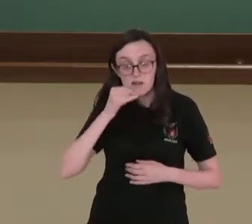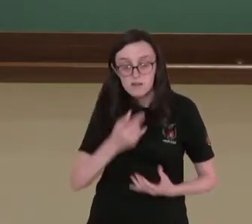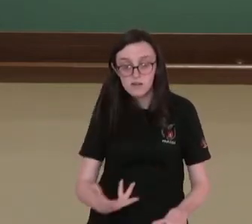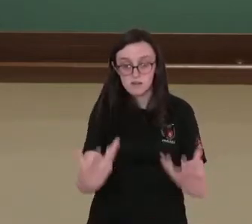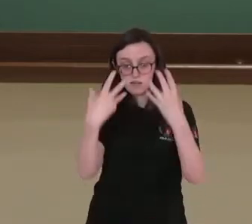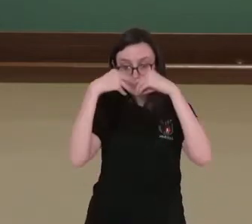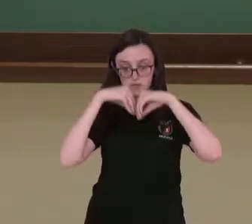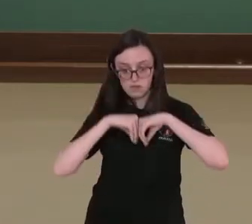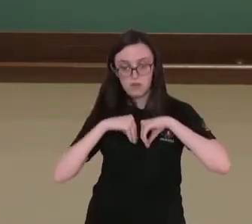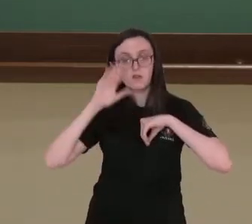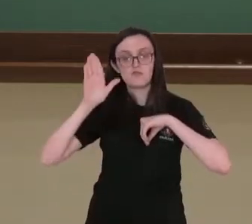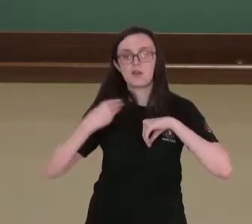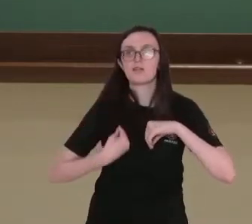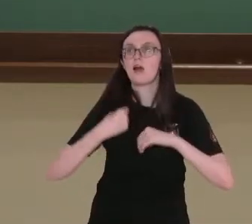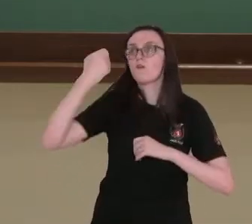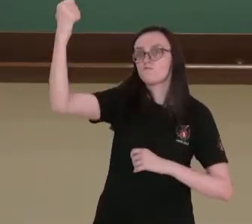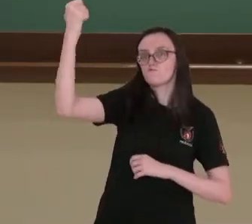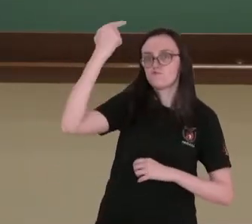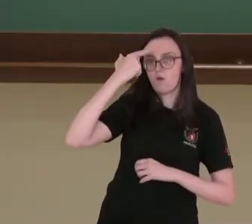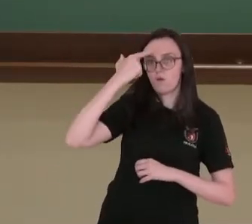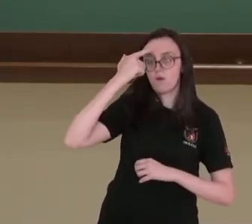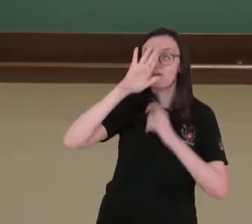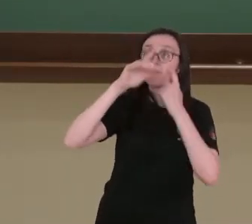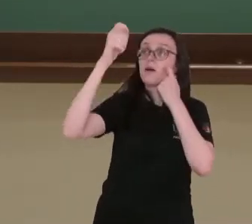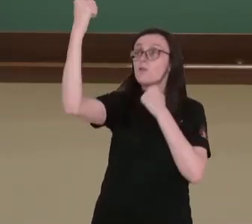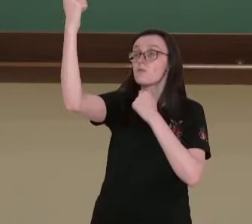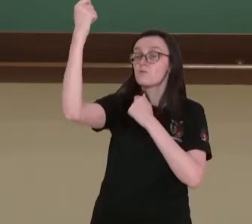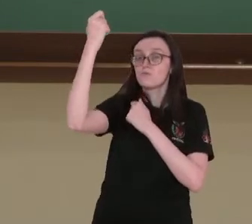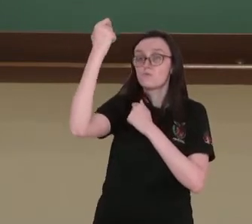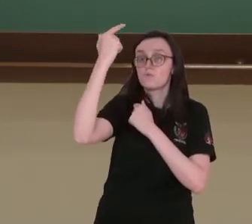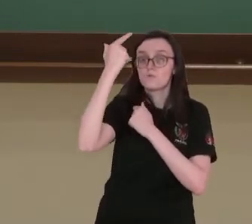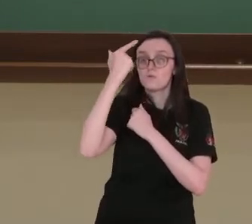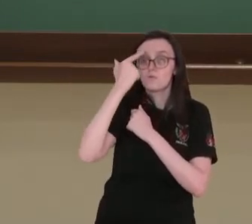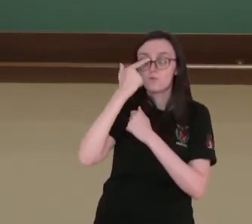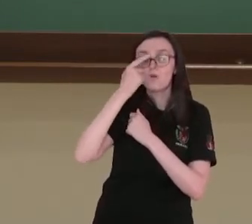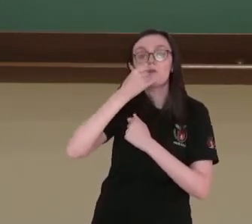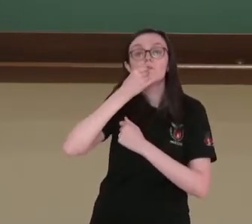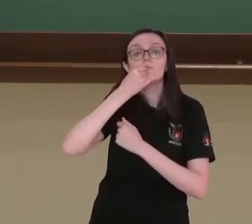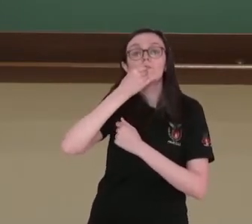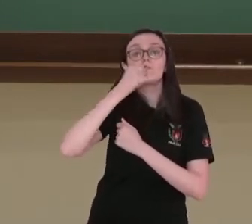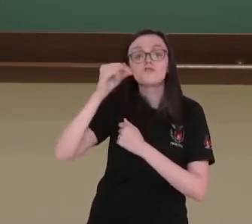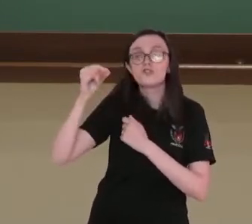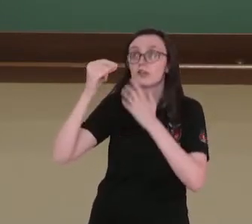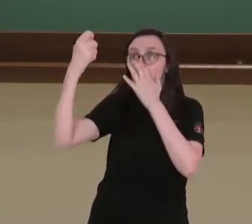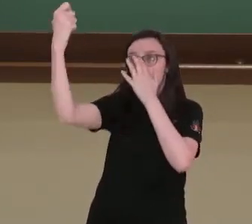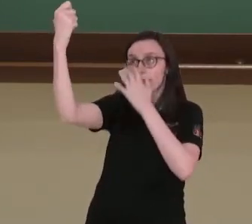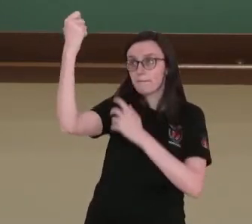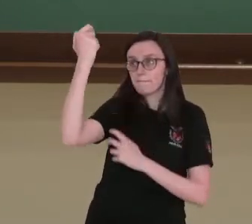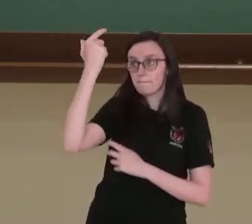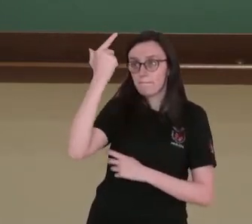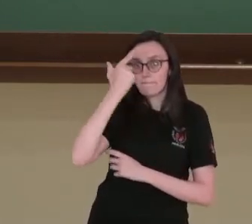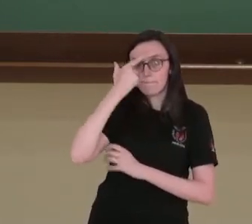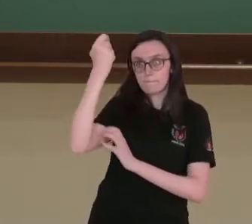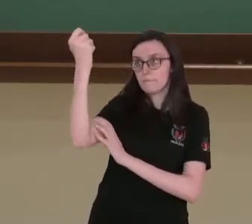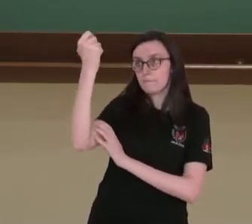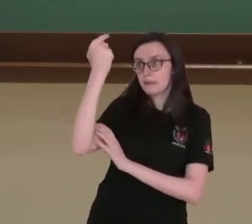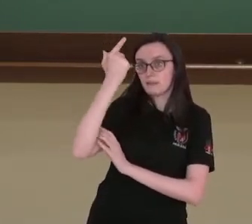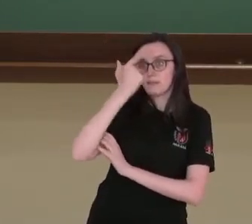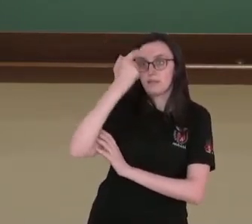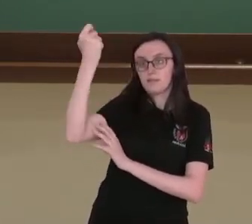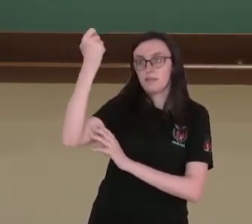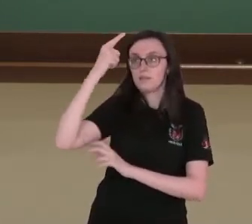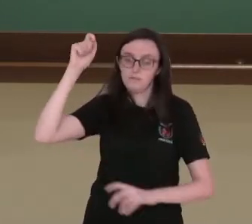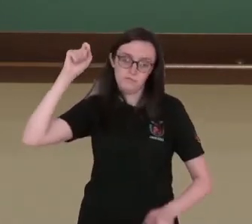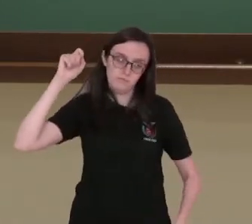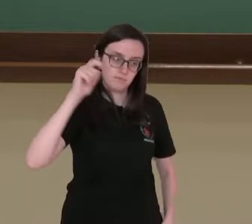dia esteve no Sol. O Sol manda essa energia, ele é a fonte primária de energia, e ele manda essa energia para a